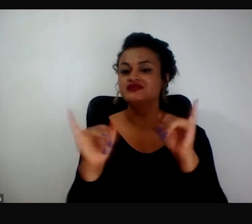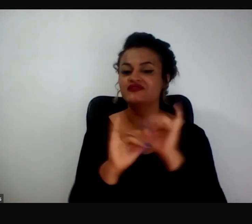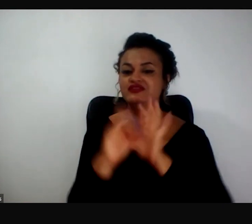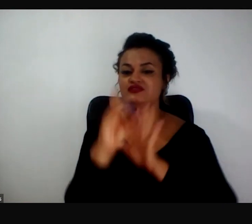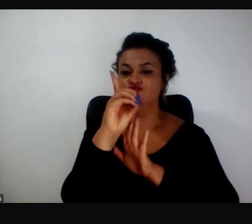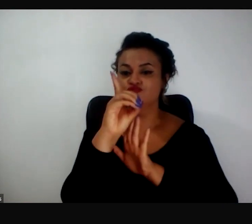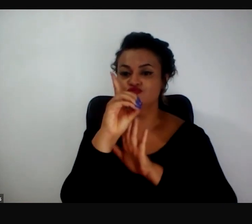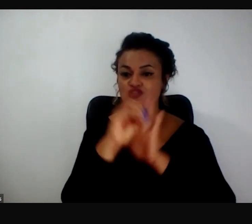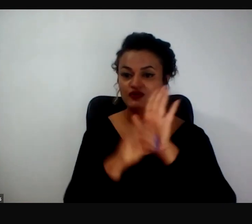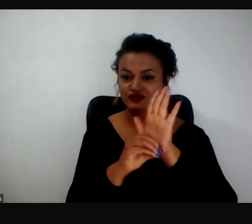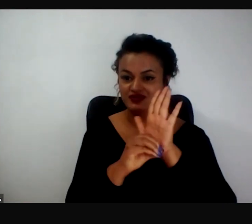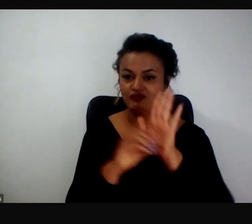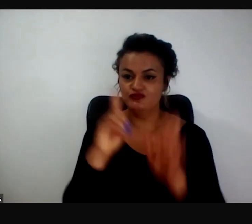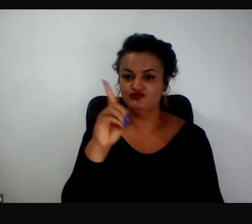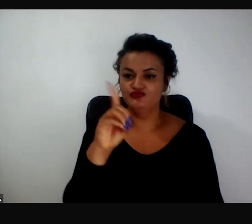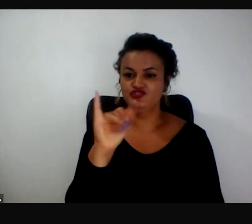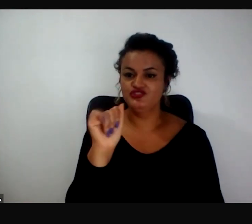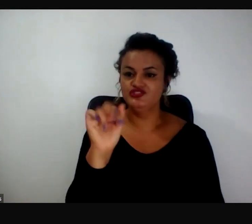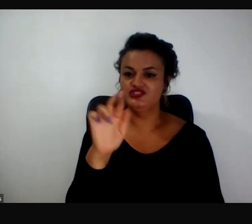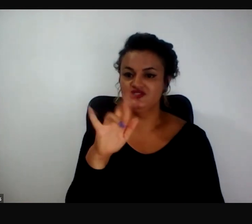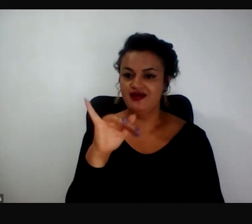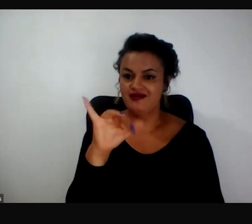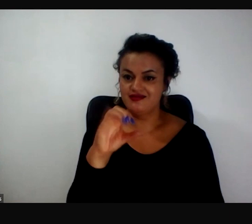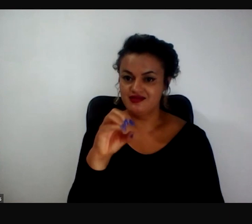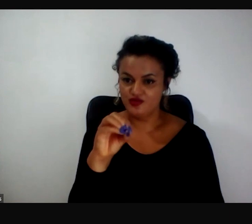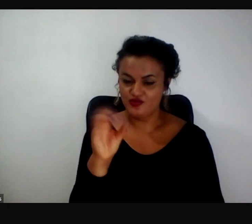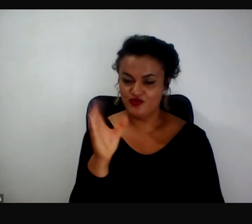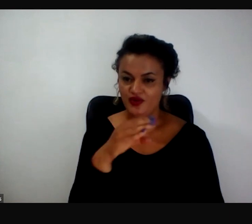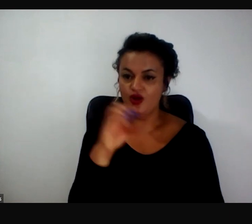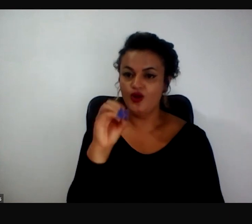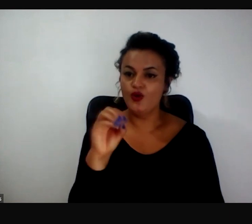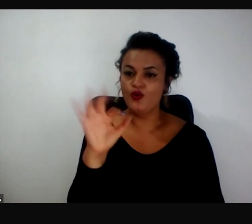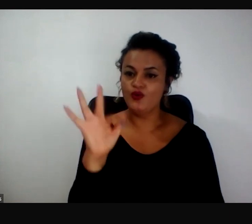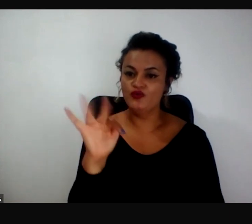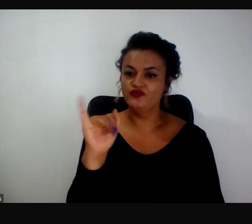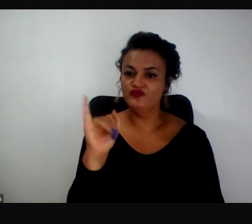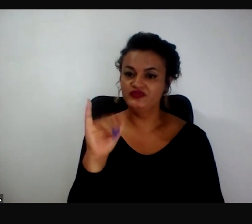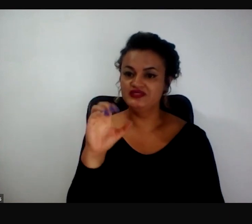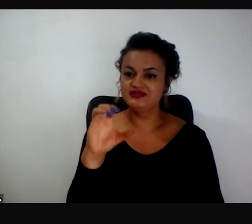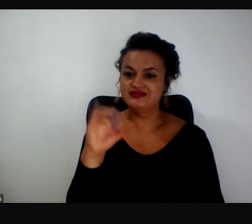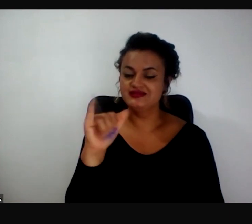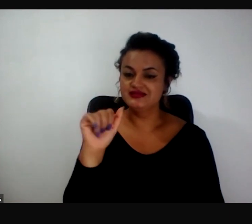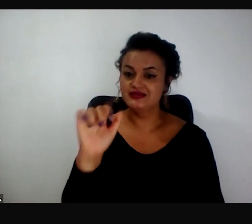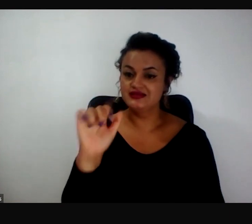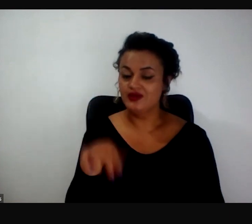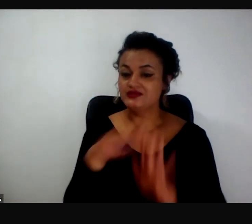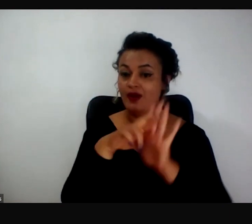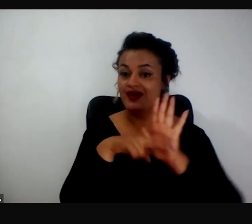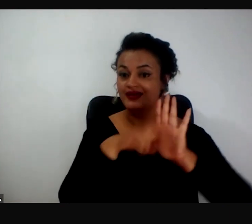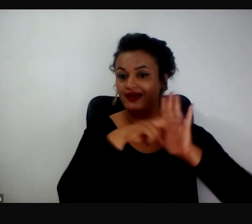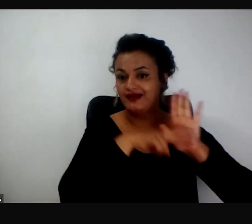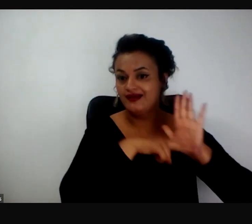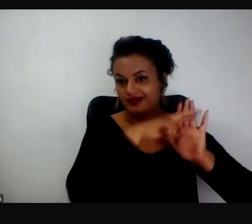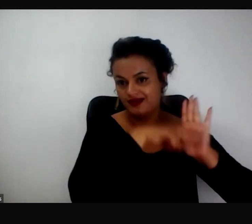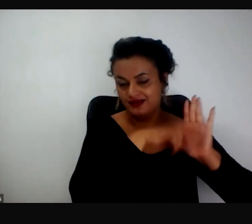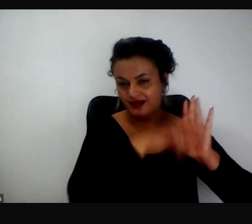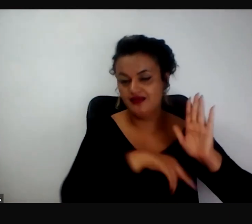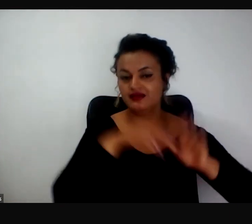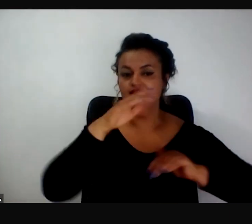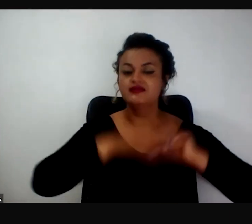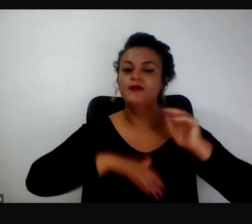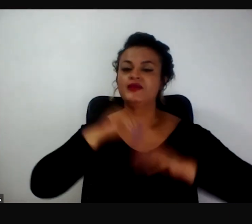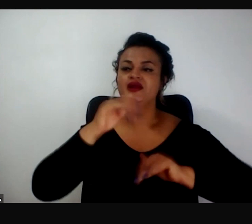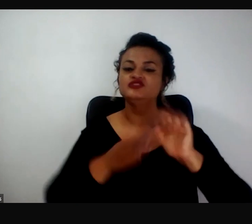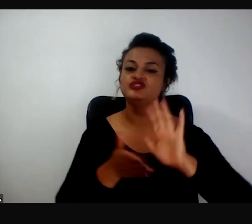Europeia têm aplicação direta, outras têm, esses são regulamentos, outras são de aplicação